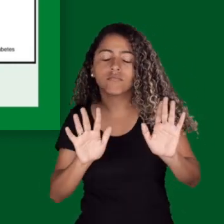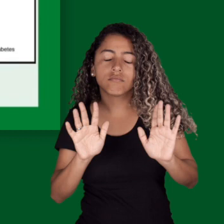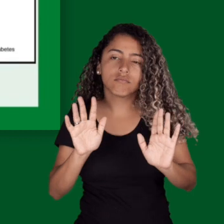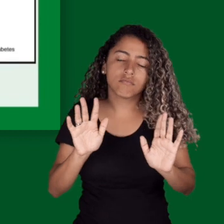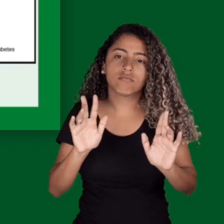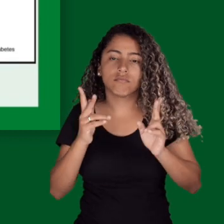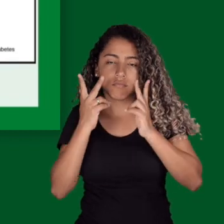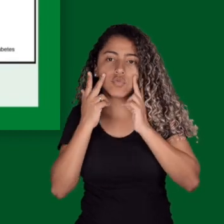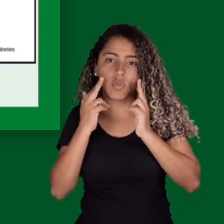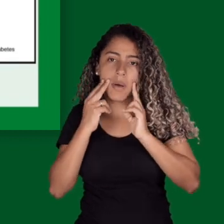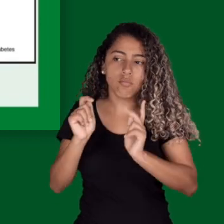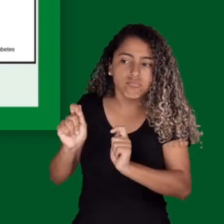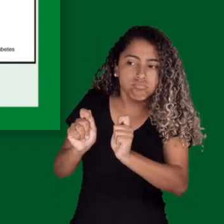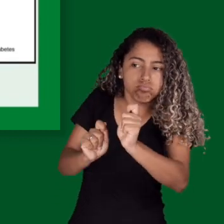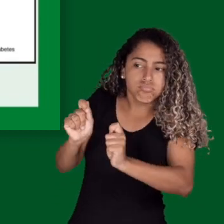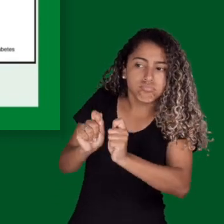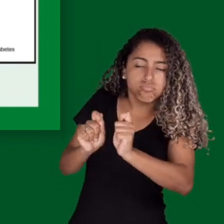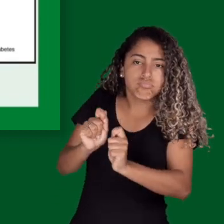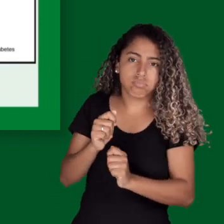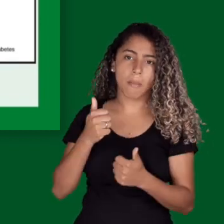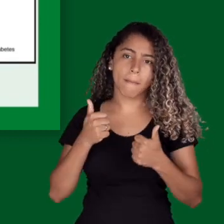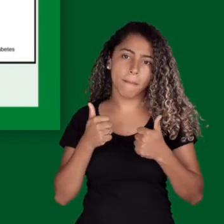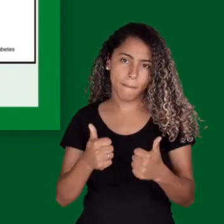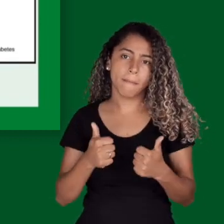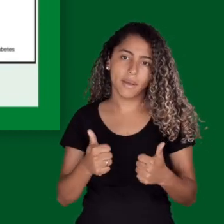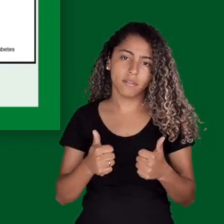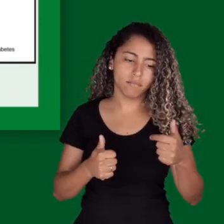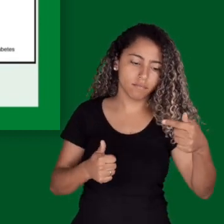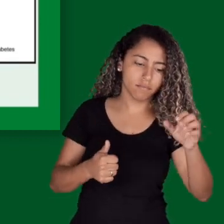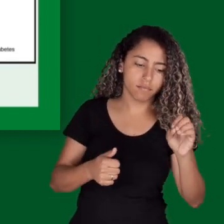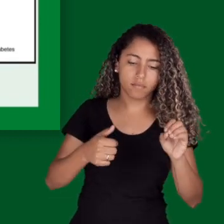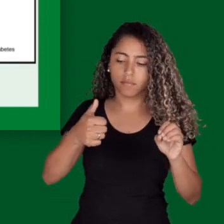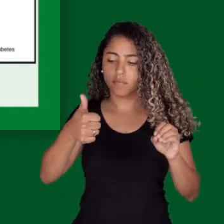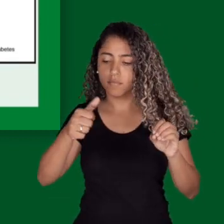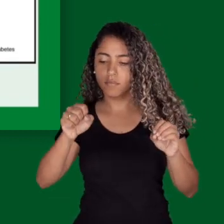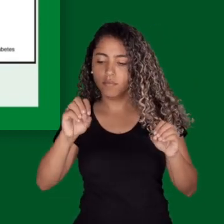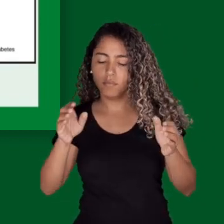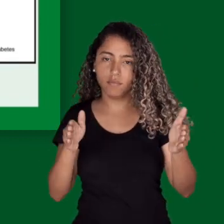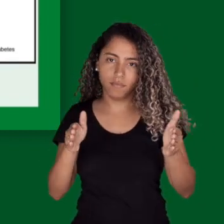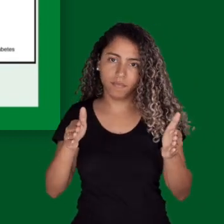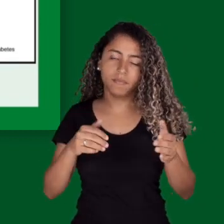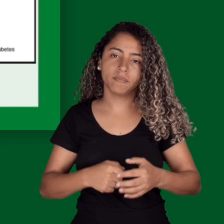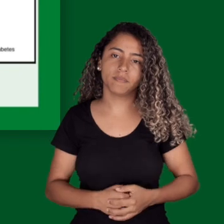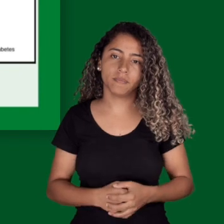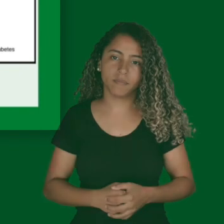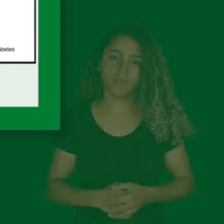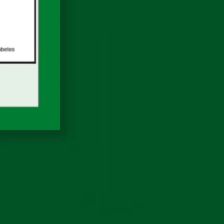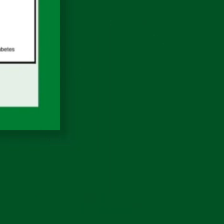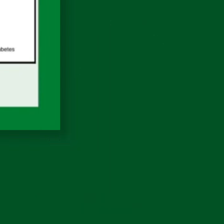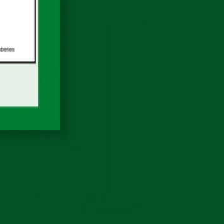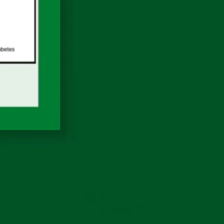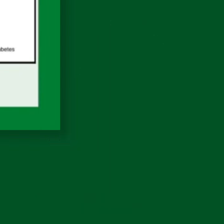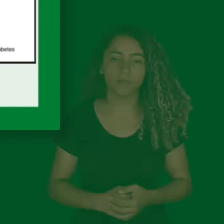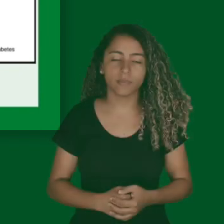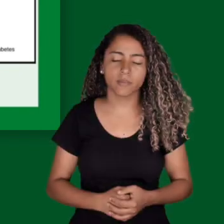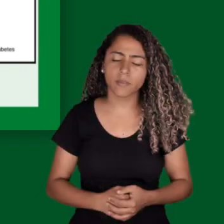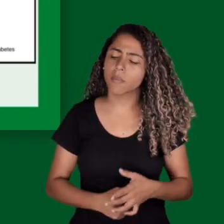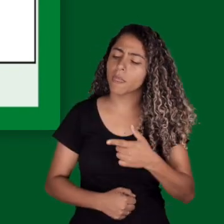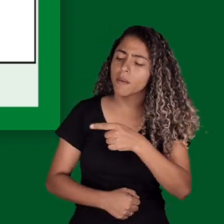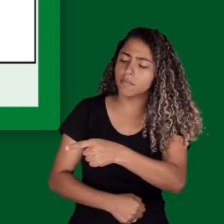faixa ideal. Né? A glicemia está ficando num bom controle se estiver nessa faixa de 70 a 180.